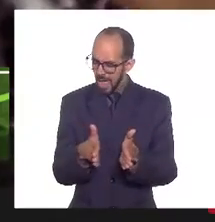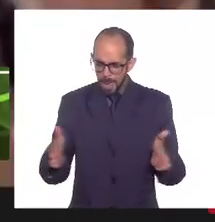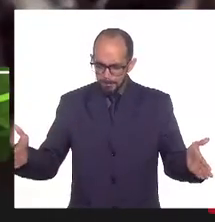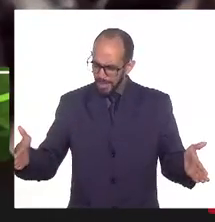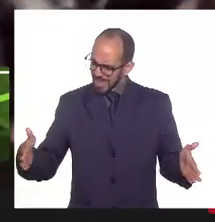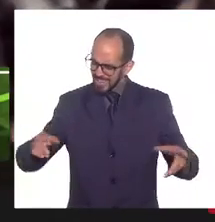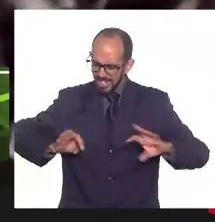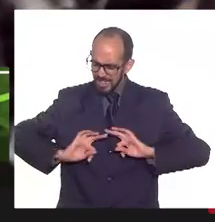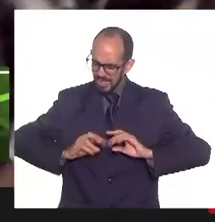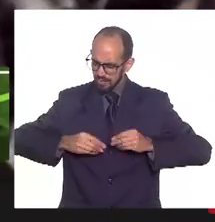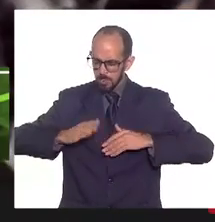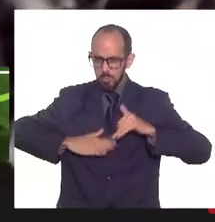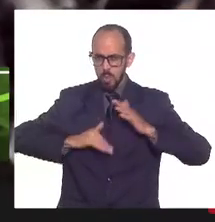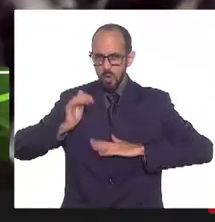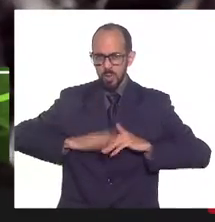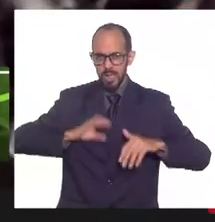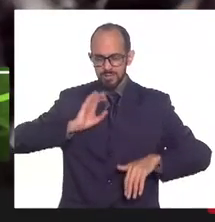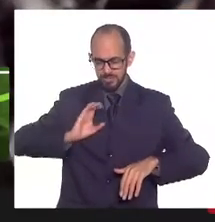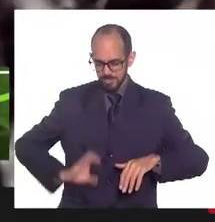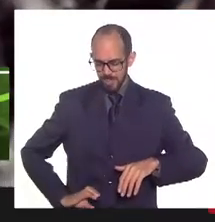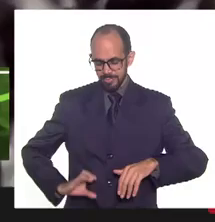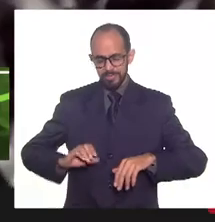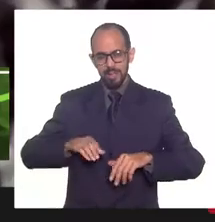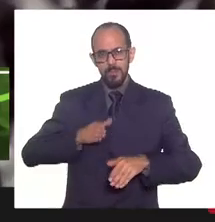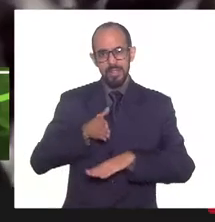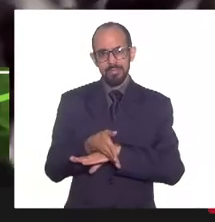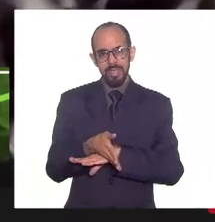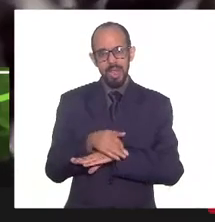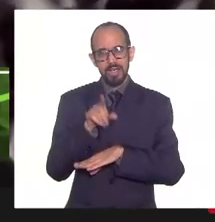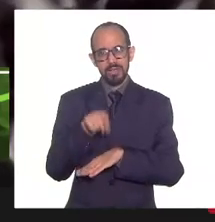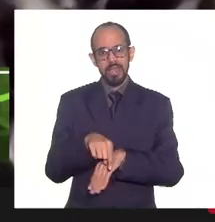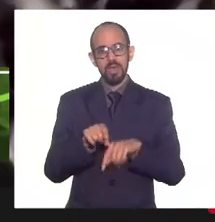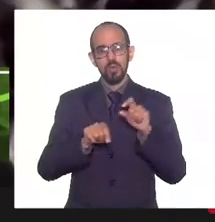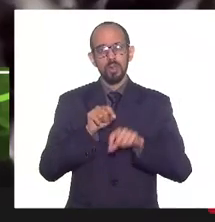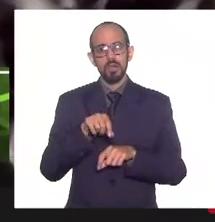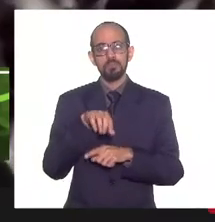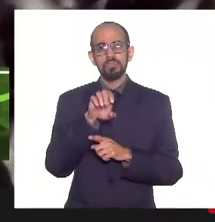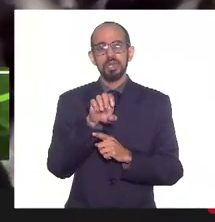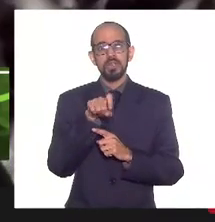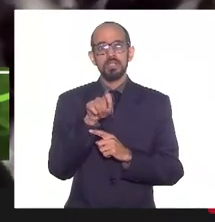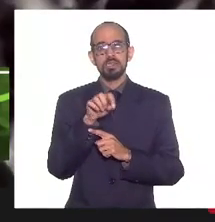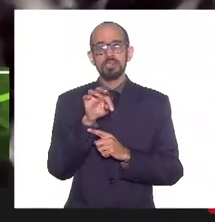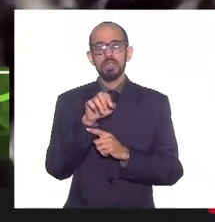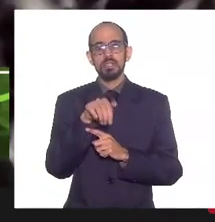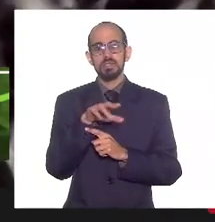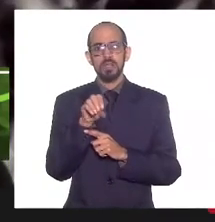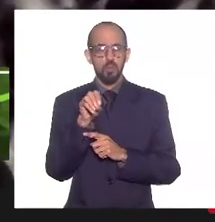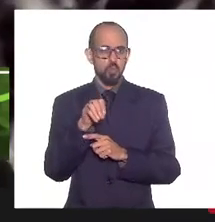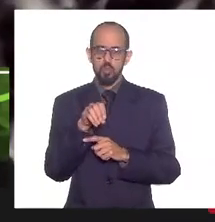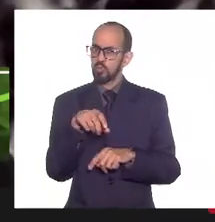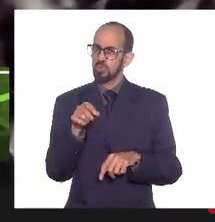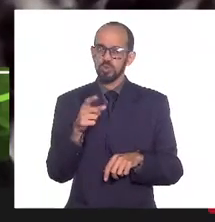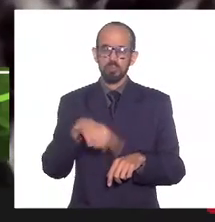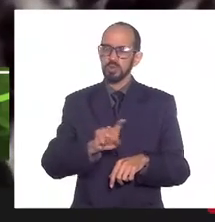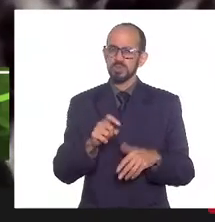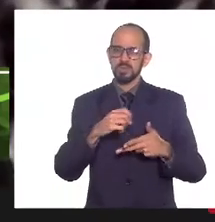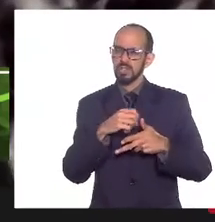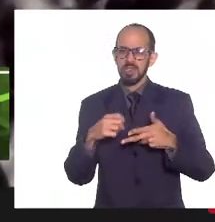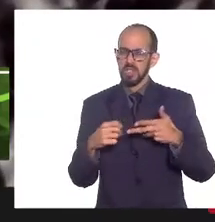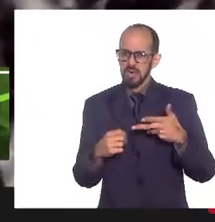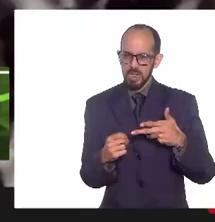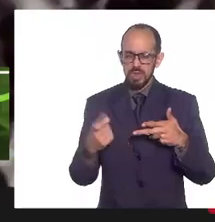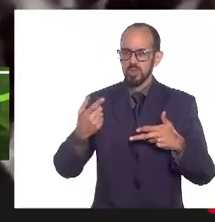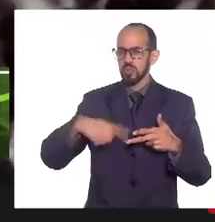entrada de qualquer cidadão brasileiro dentro da universidade pública essa porta se chama extensão ela é imediata ela não depende do ENEM ela não